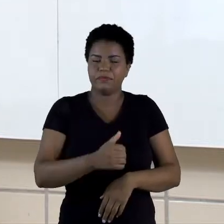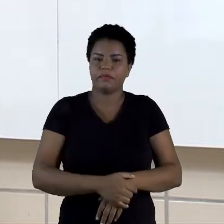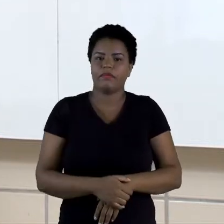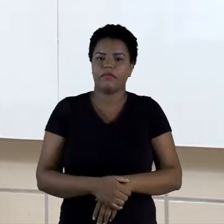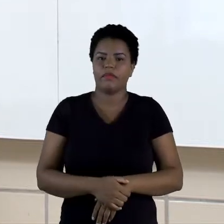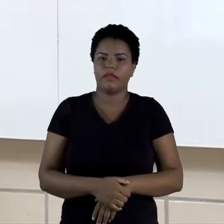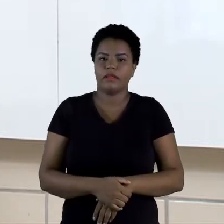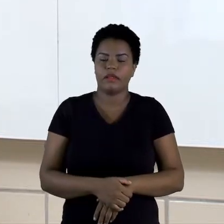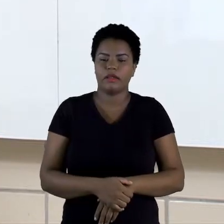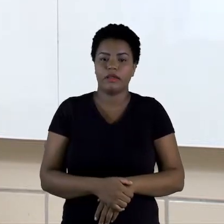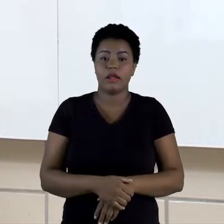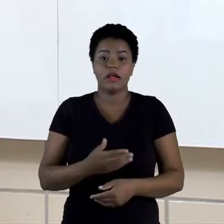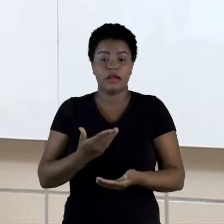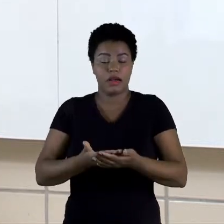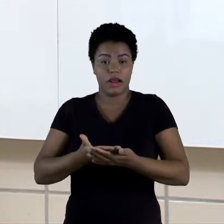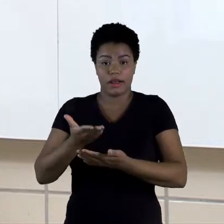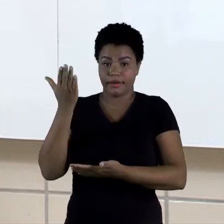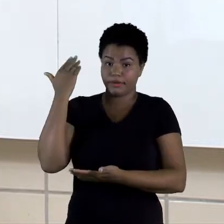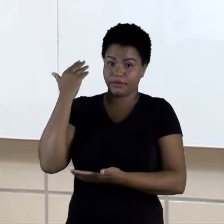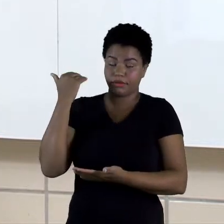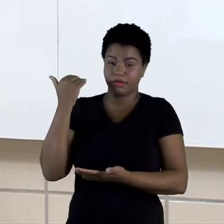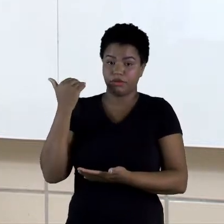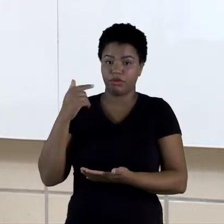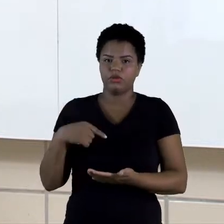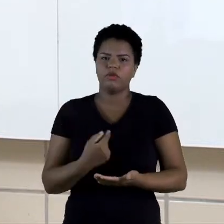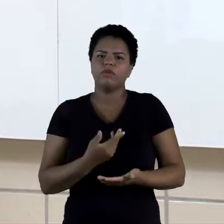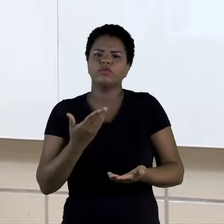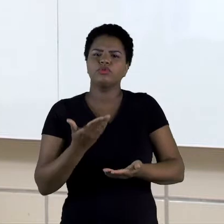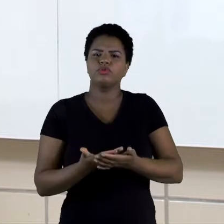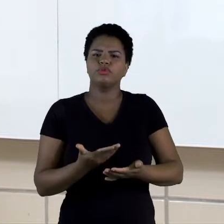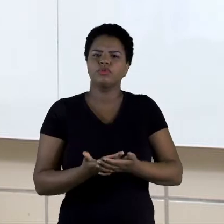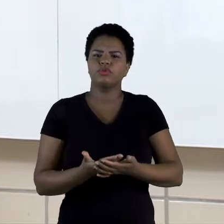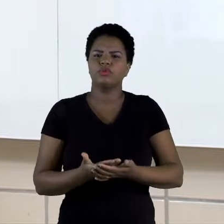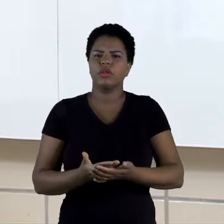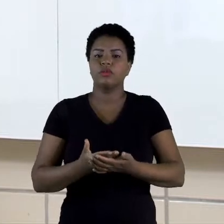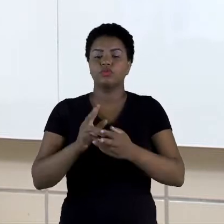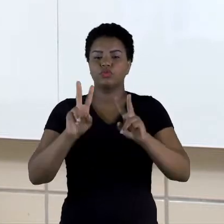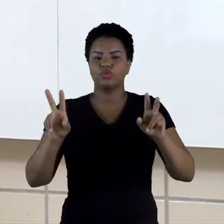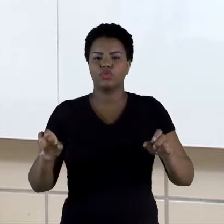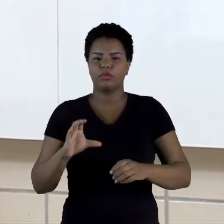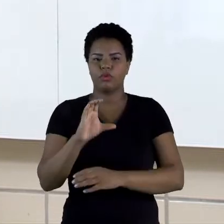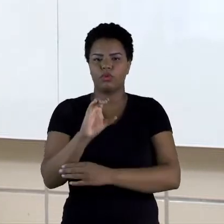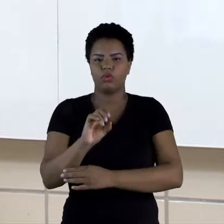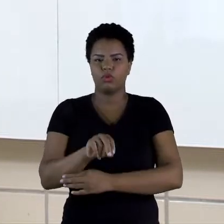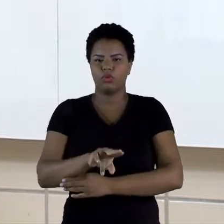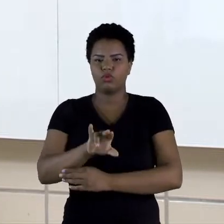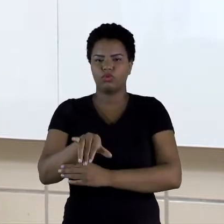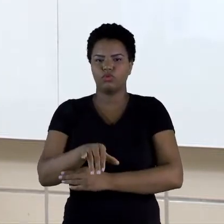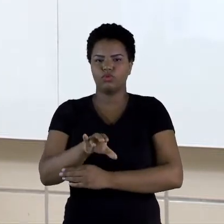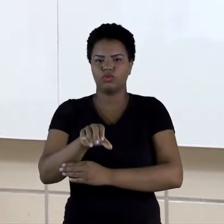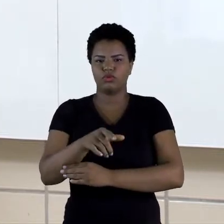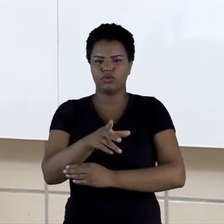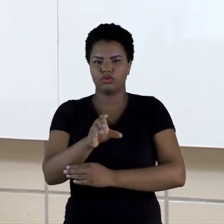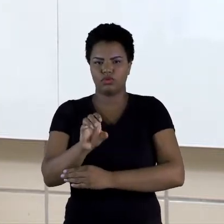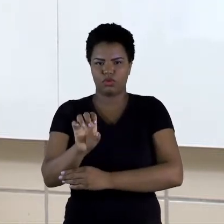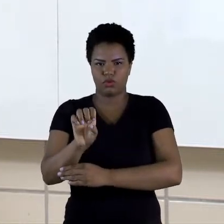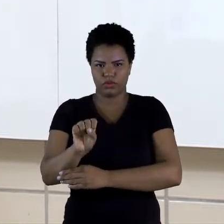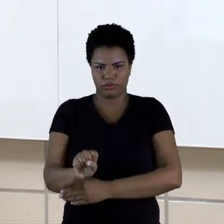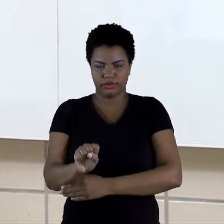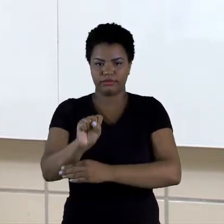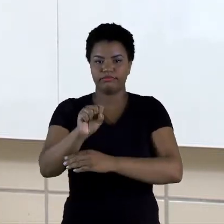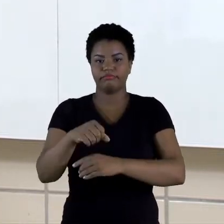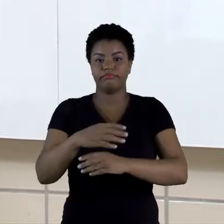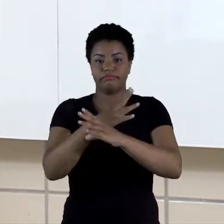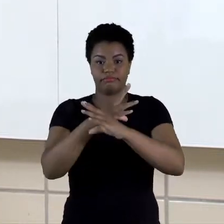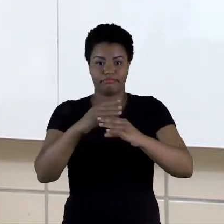Na aula de hoje, nós vamos estudar um pouquinho sobre as conjunções. Para que servem as conjunções dentro de um